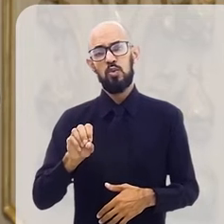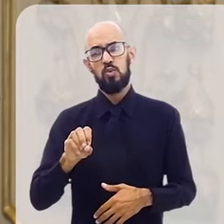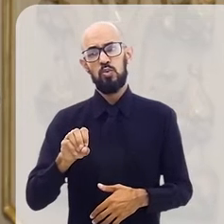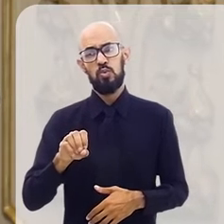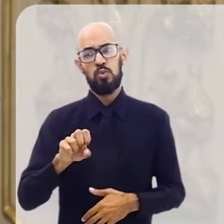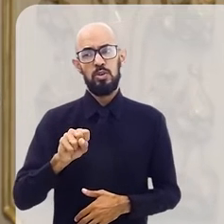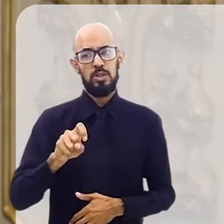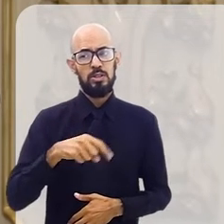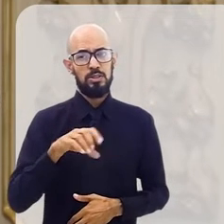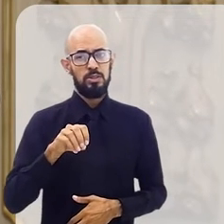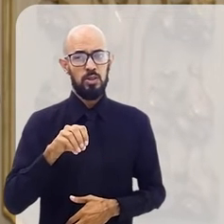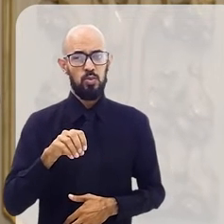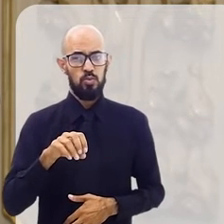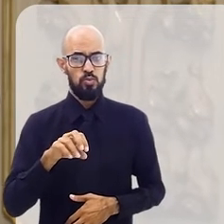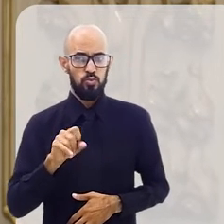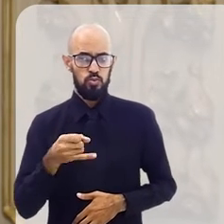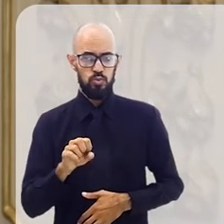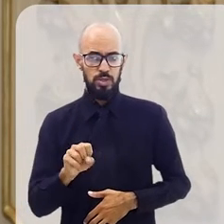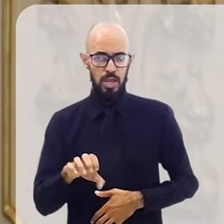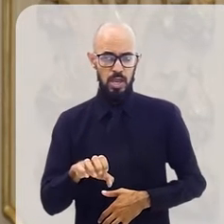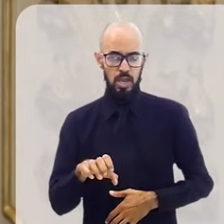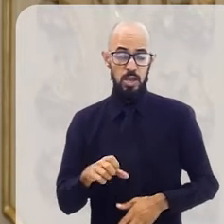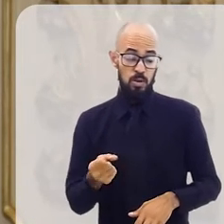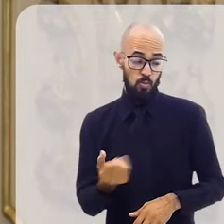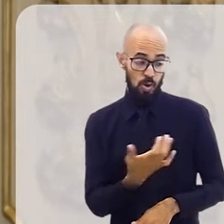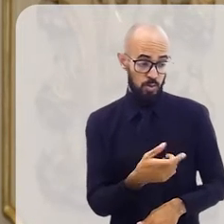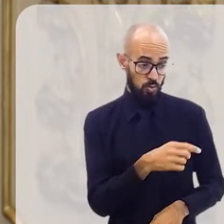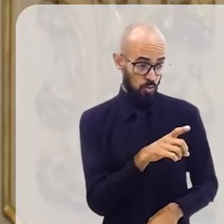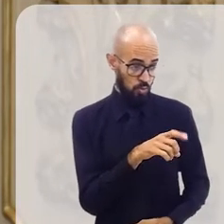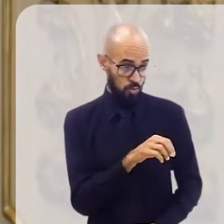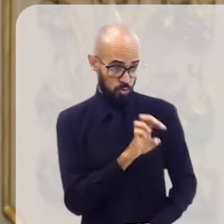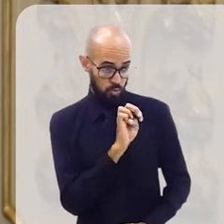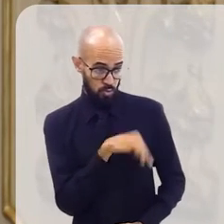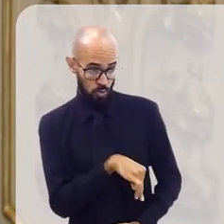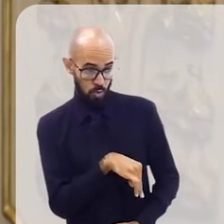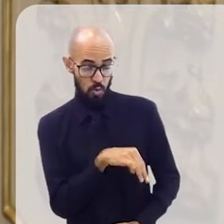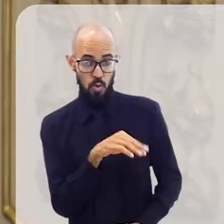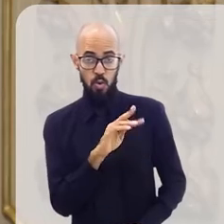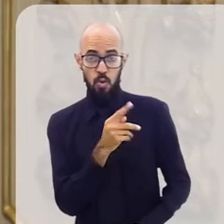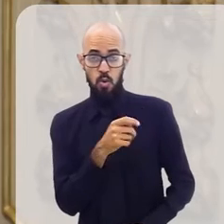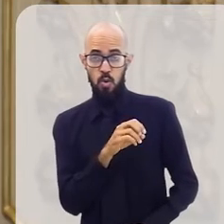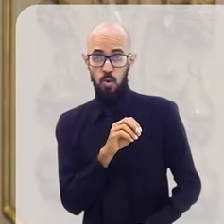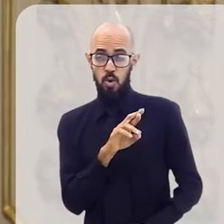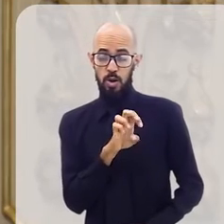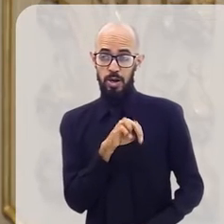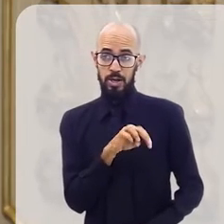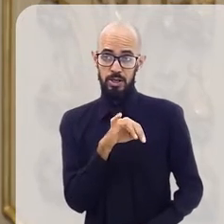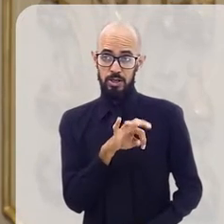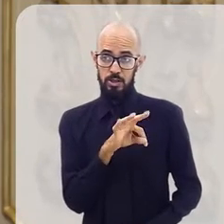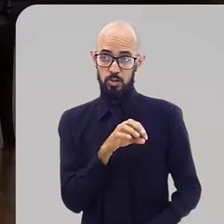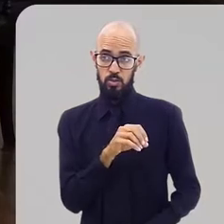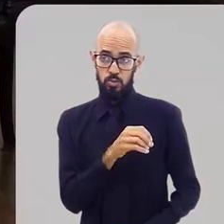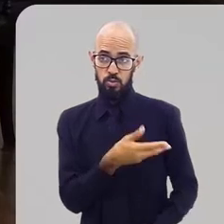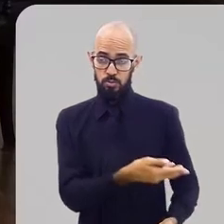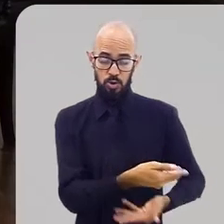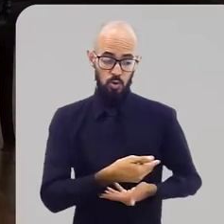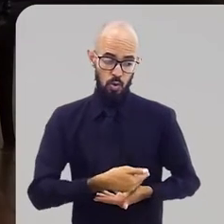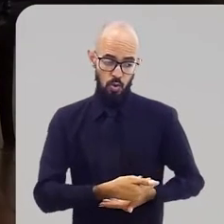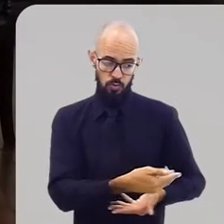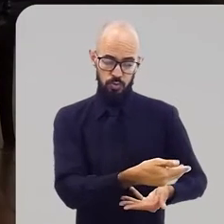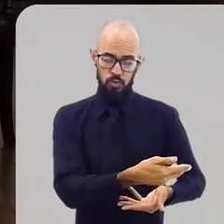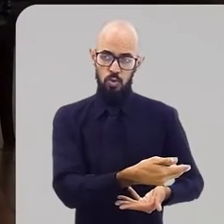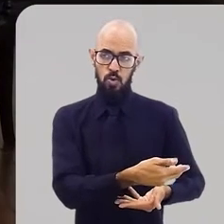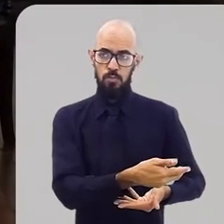e quando dura de me chamou para comunicar é porque não é você quer ou não quer não